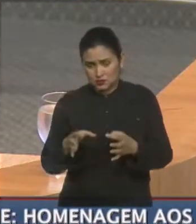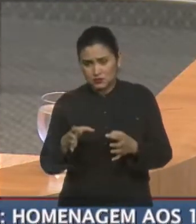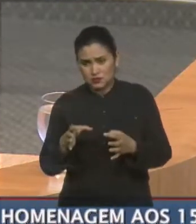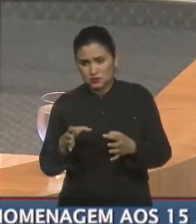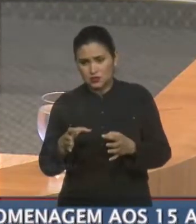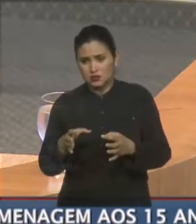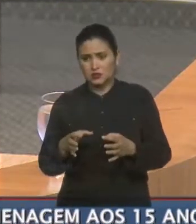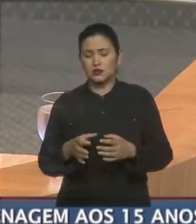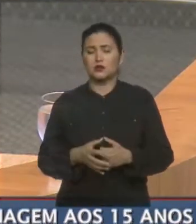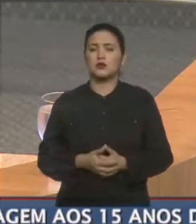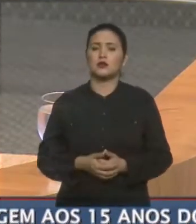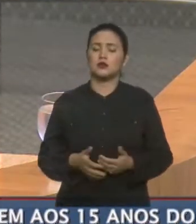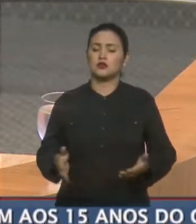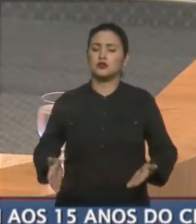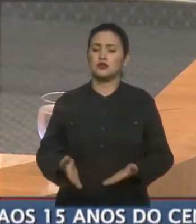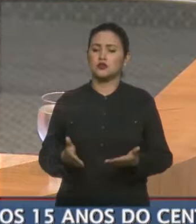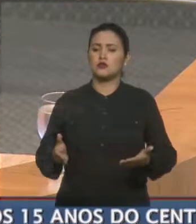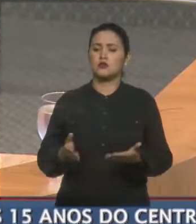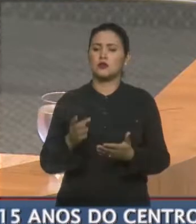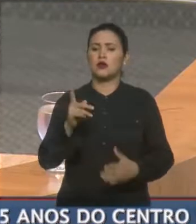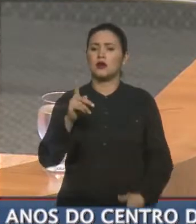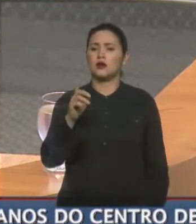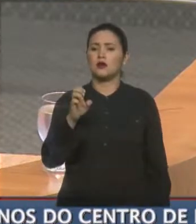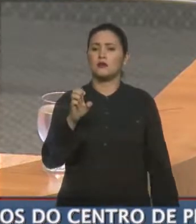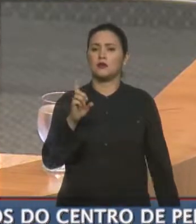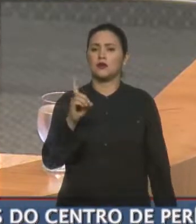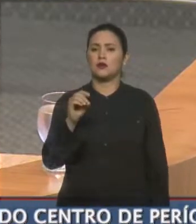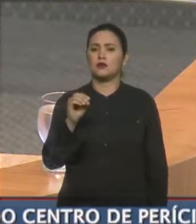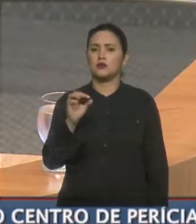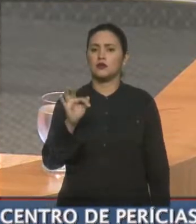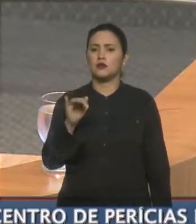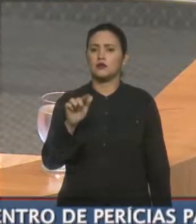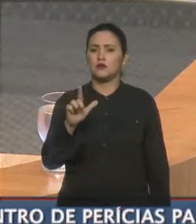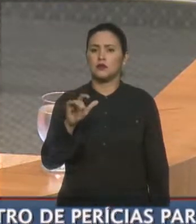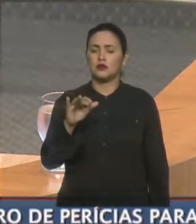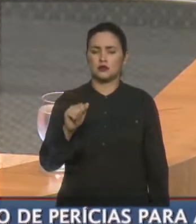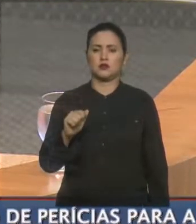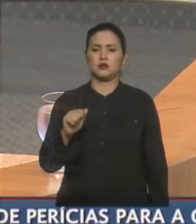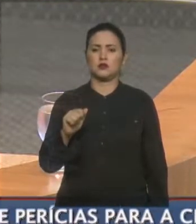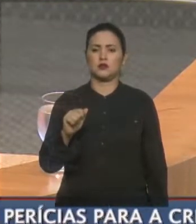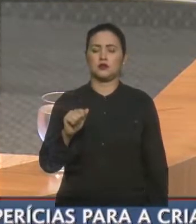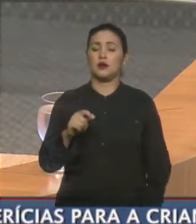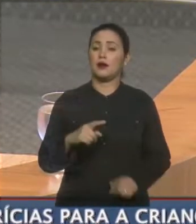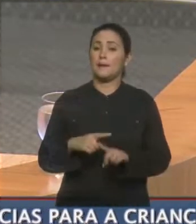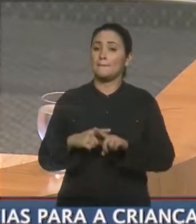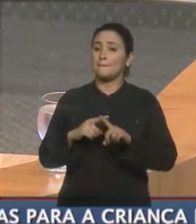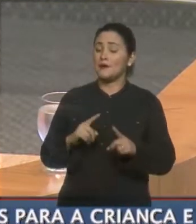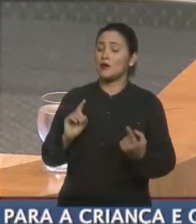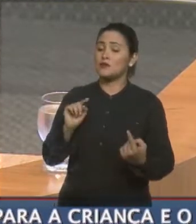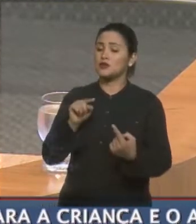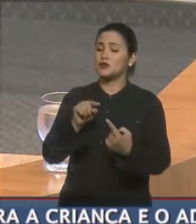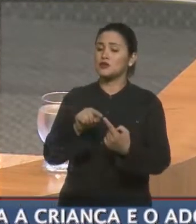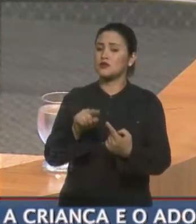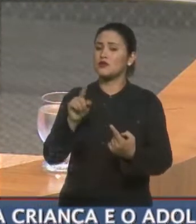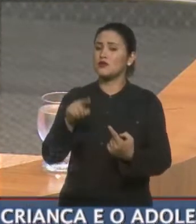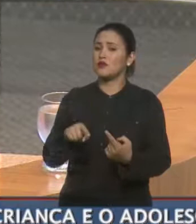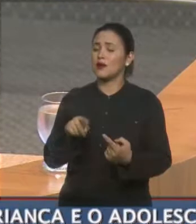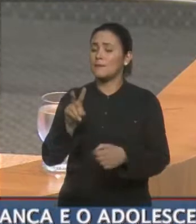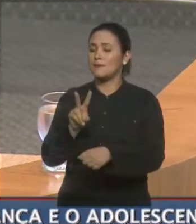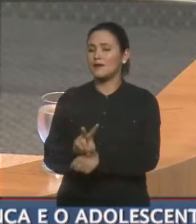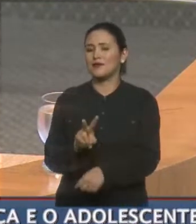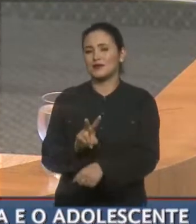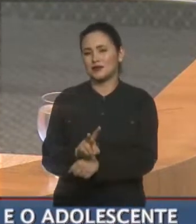própria pedofilia, ao contrário, protege as crianças, porque esclarece as crianças e possibilita elas